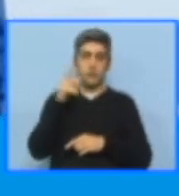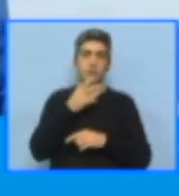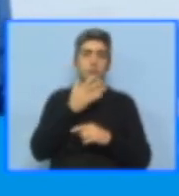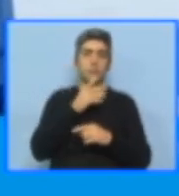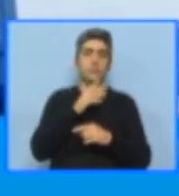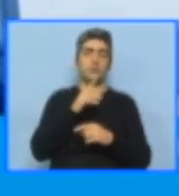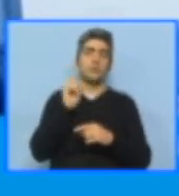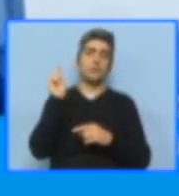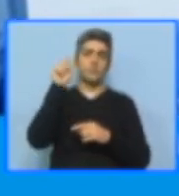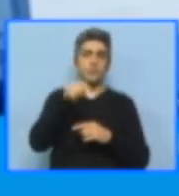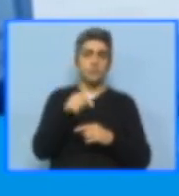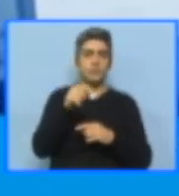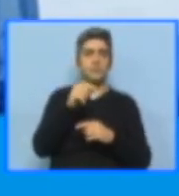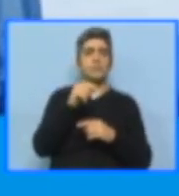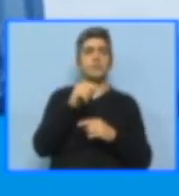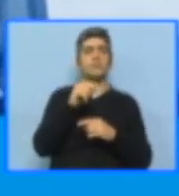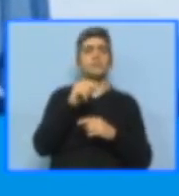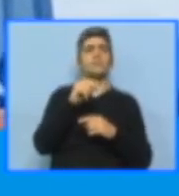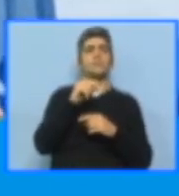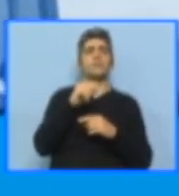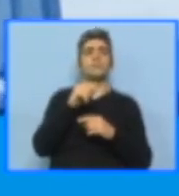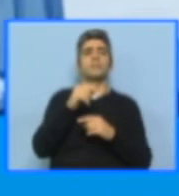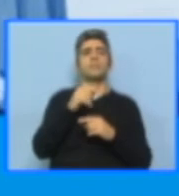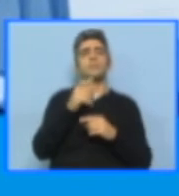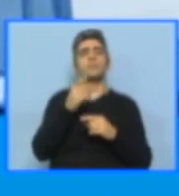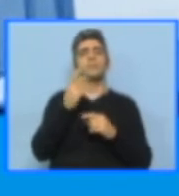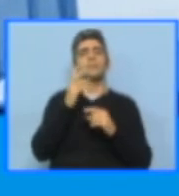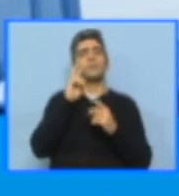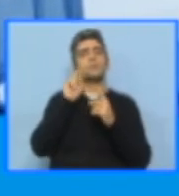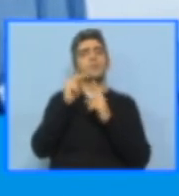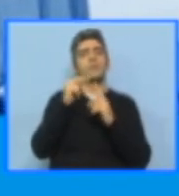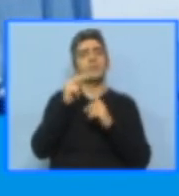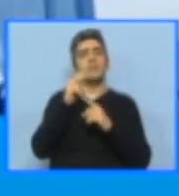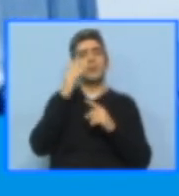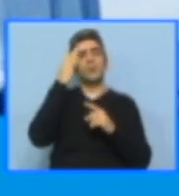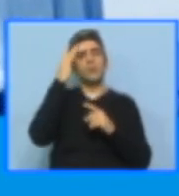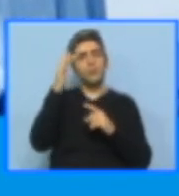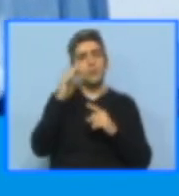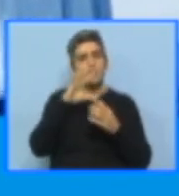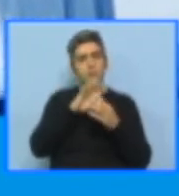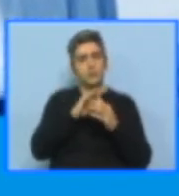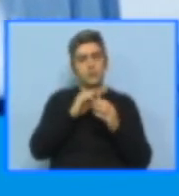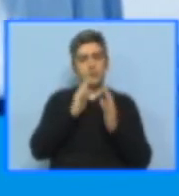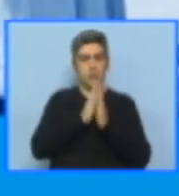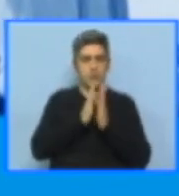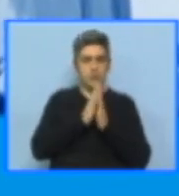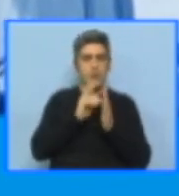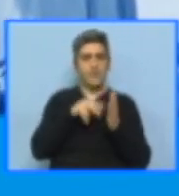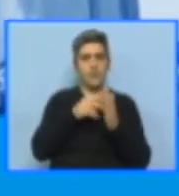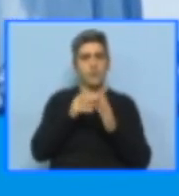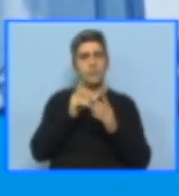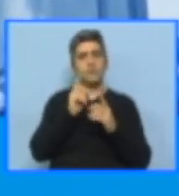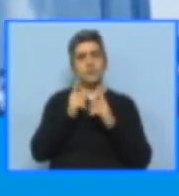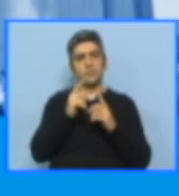vem trazer uma perspectiva do impacto teológico da reforma, dessa iniciativa de